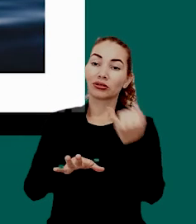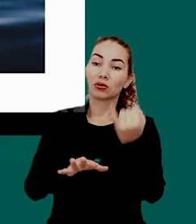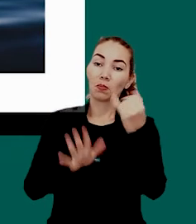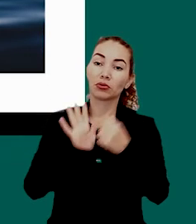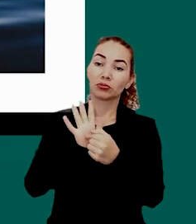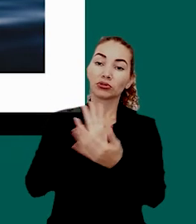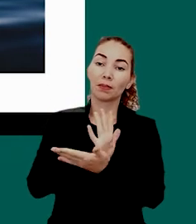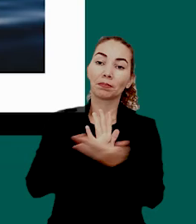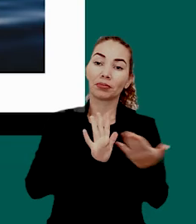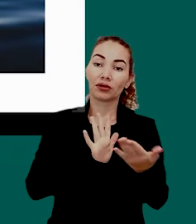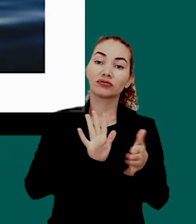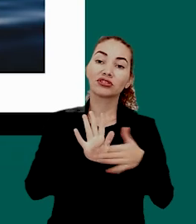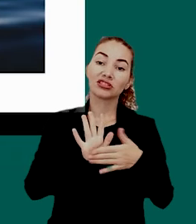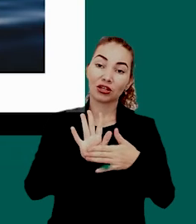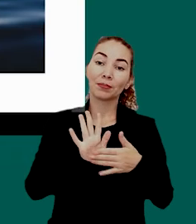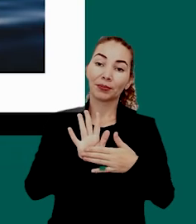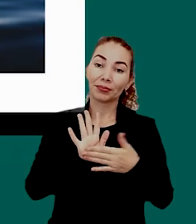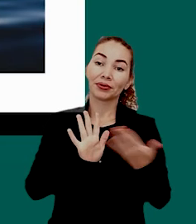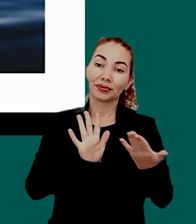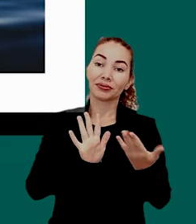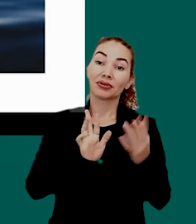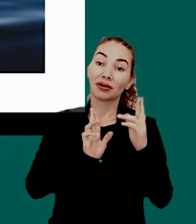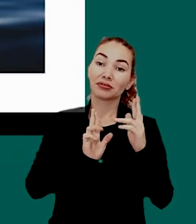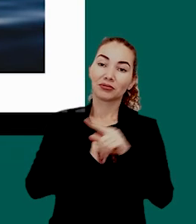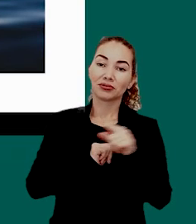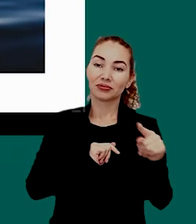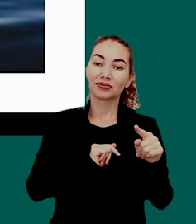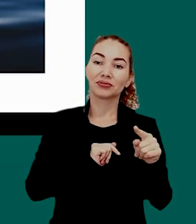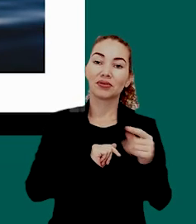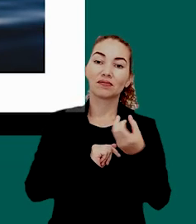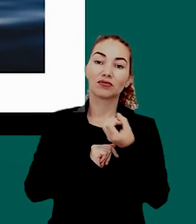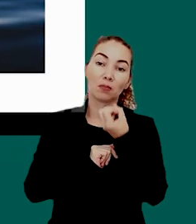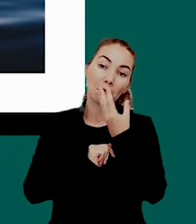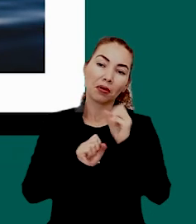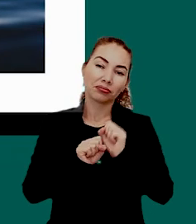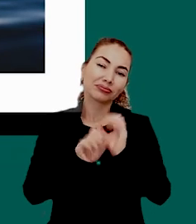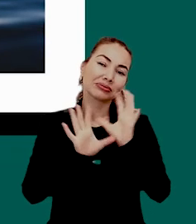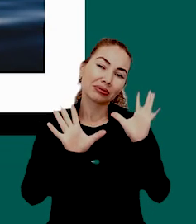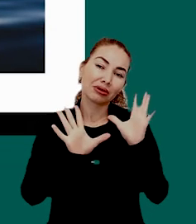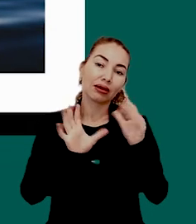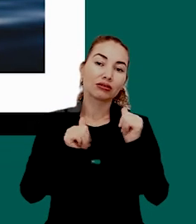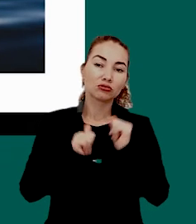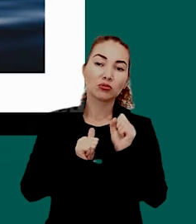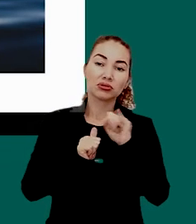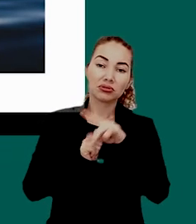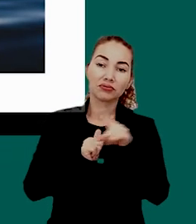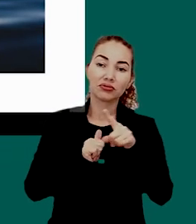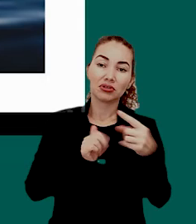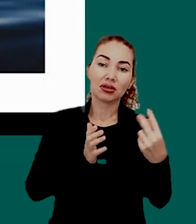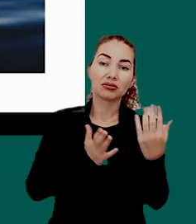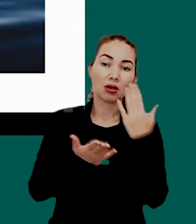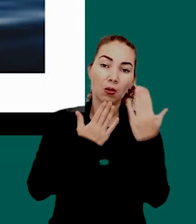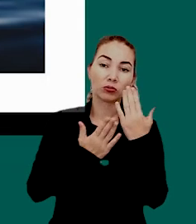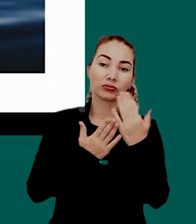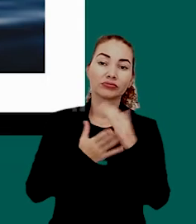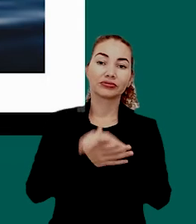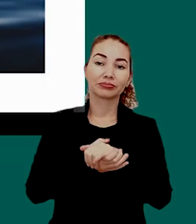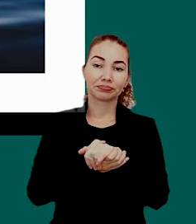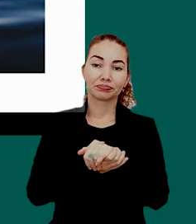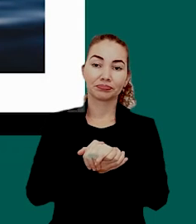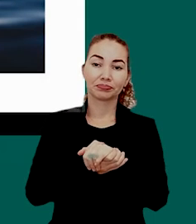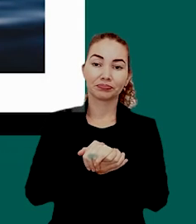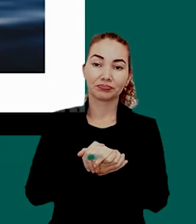vocês dentro da proposta e espero ter sido aí um pouco esclarecedor. Estou à disposição para eventualmente alguma dúvida ou discussão.